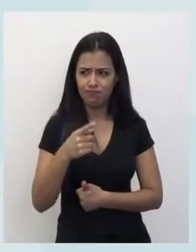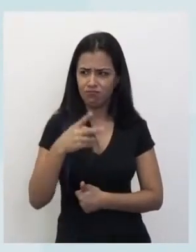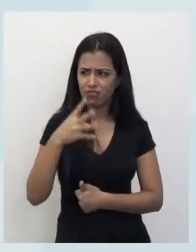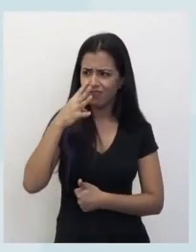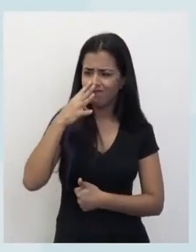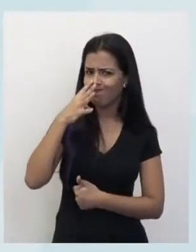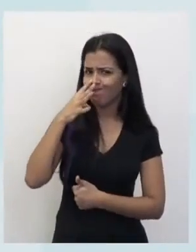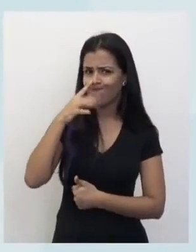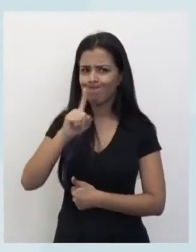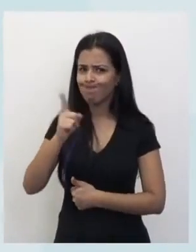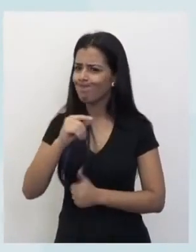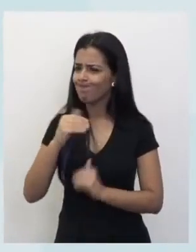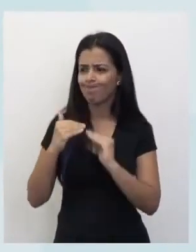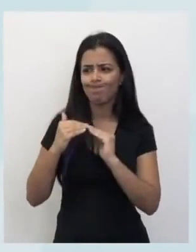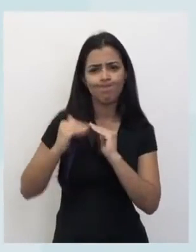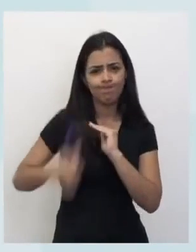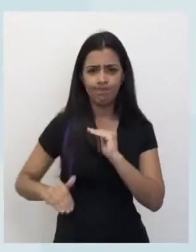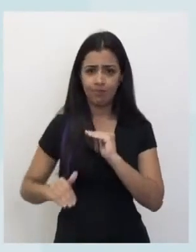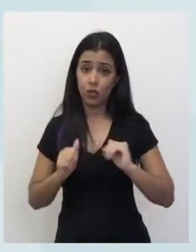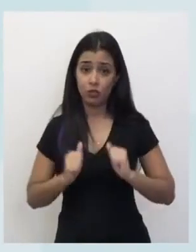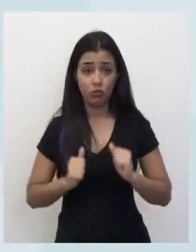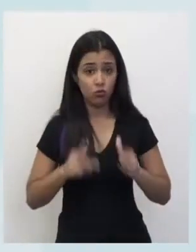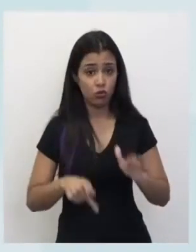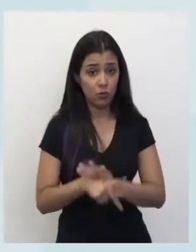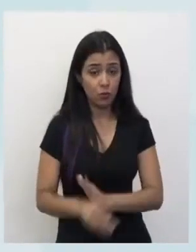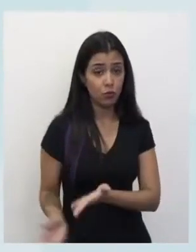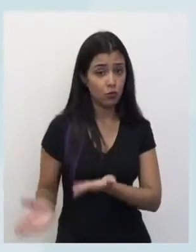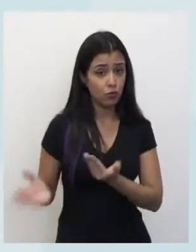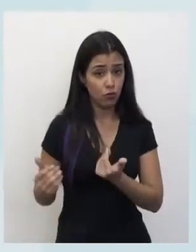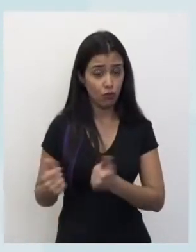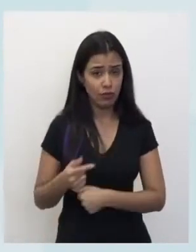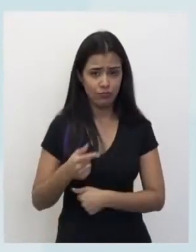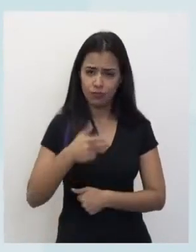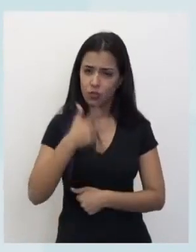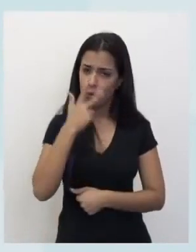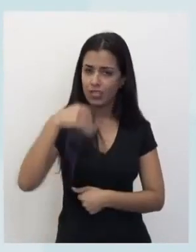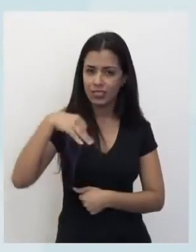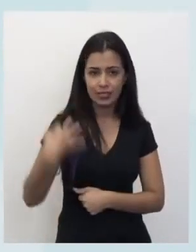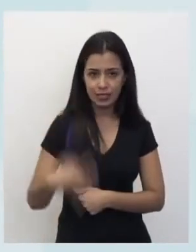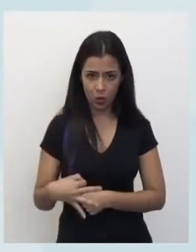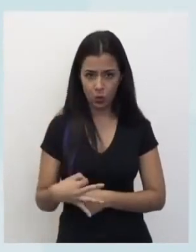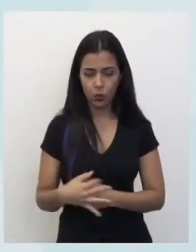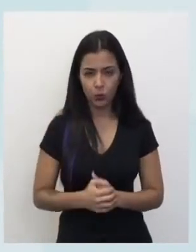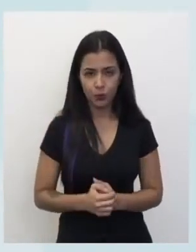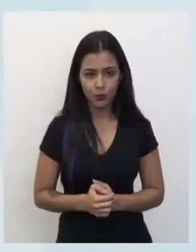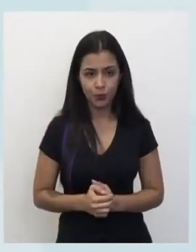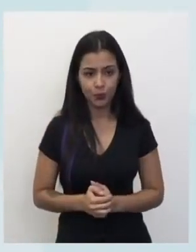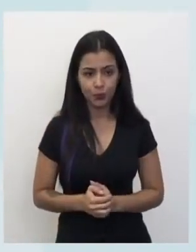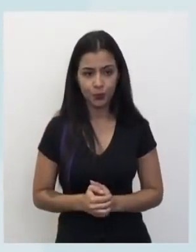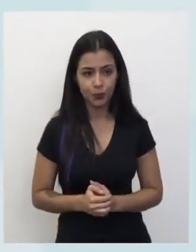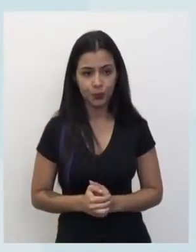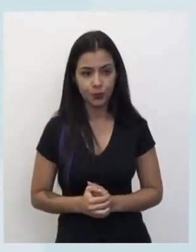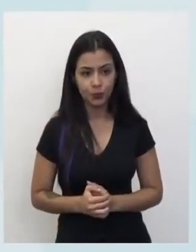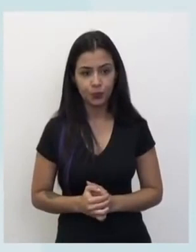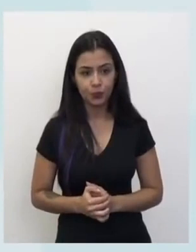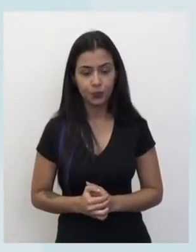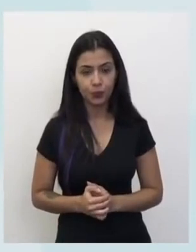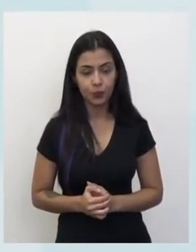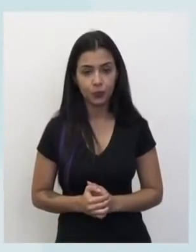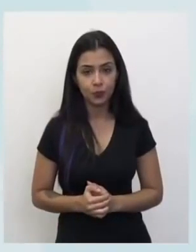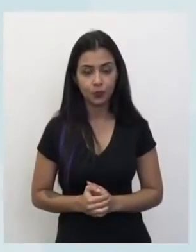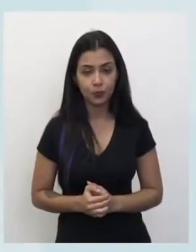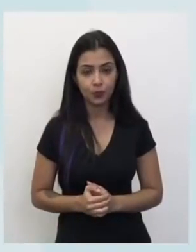maneira negativa, sobre um comportamento que nós não consideramos adequado. E a segunda opção, e dentro do